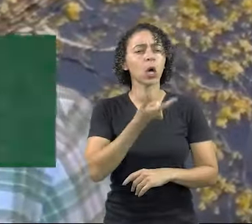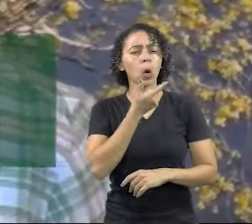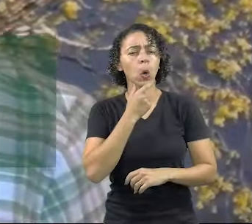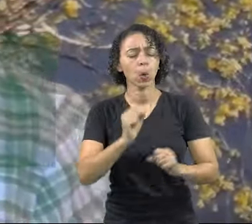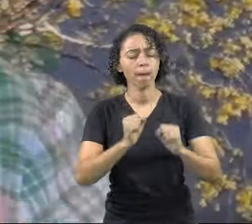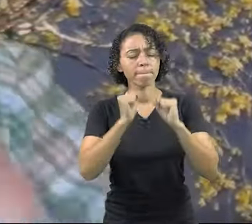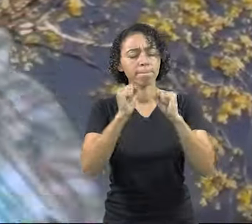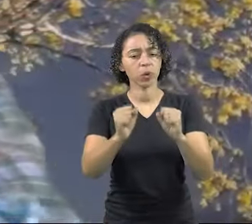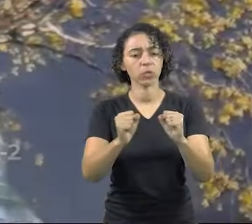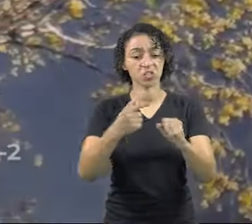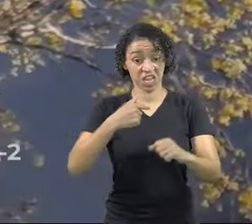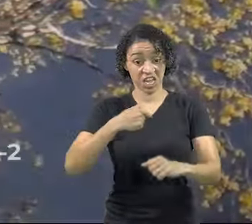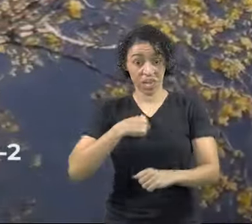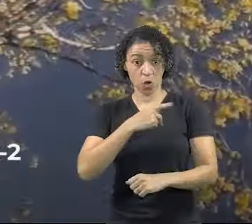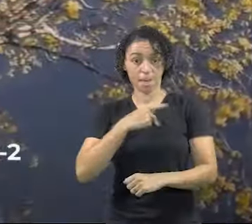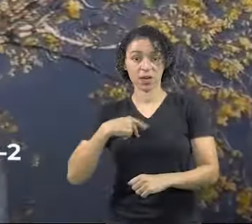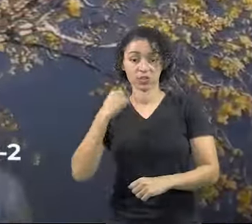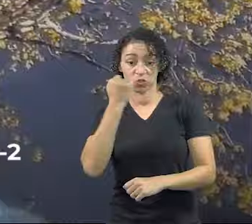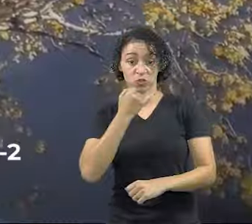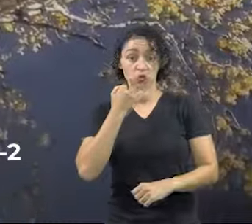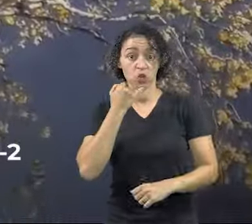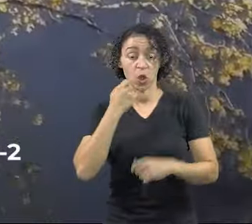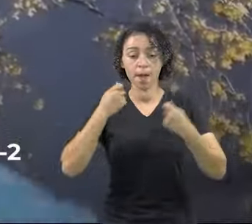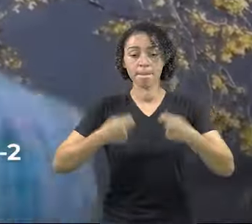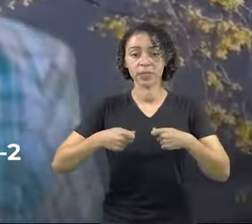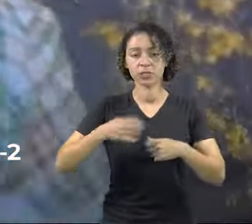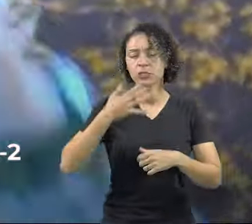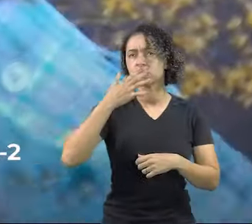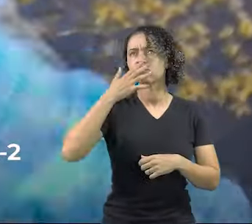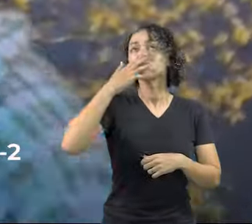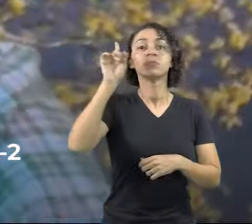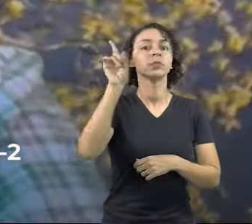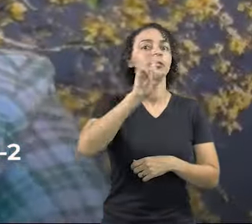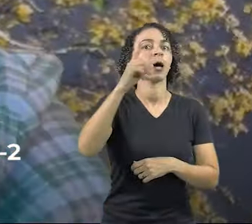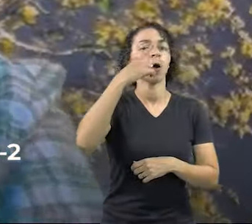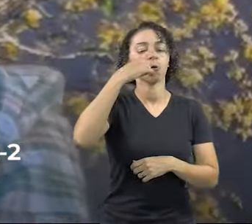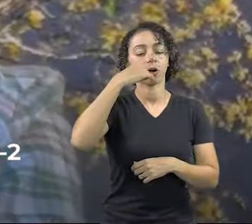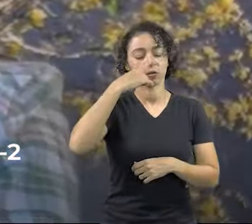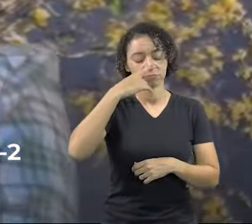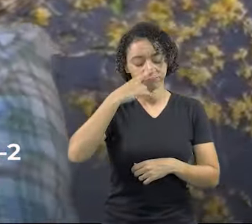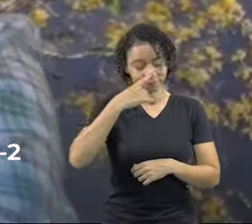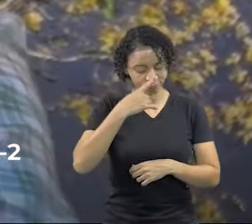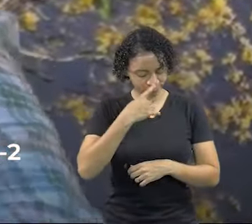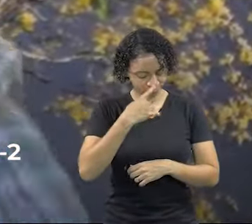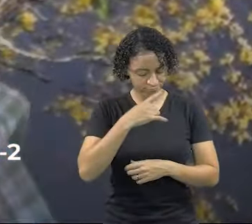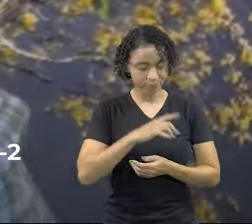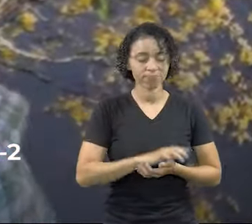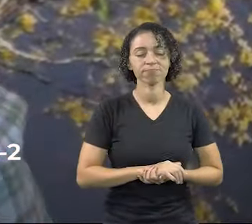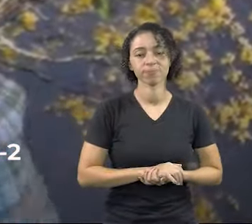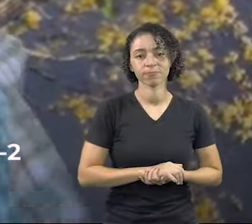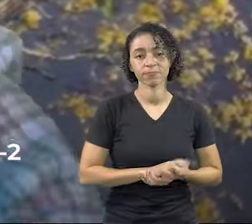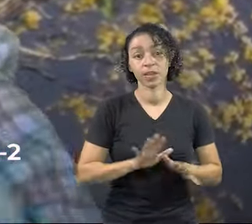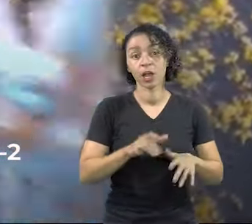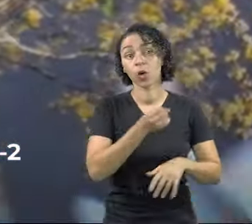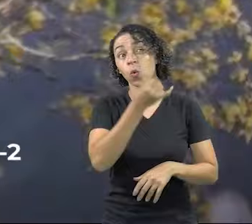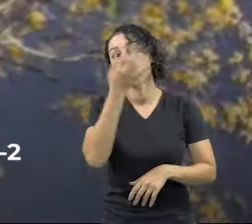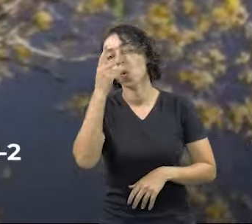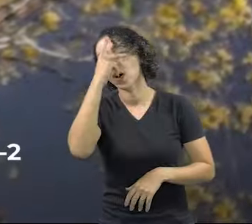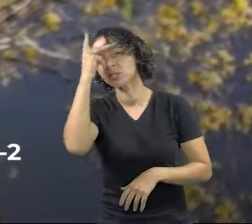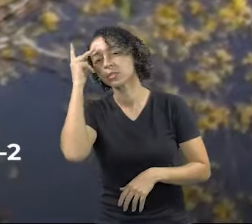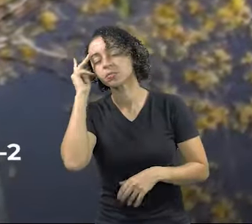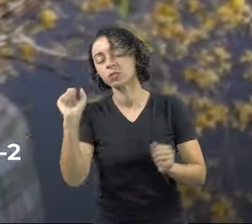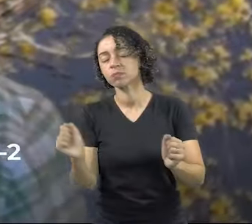palavra então eu Jorge Linhares tem que pôr o meu nariz ó para baixo não empinar o nariz quantas